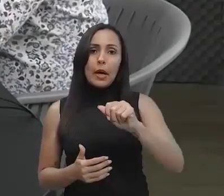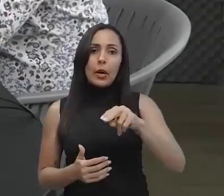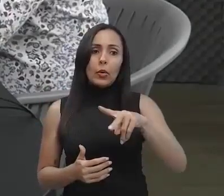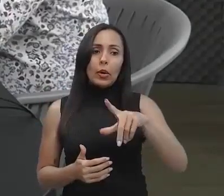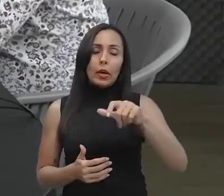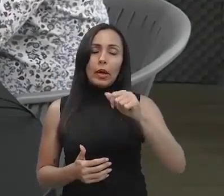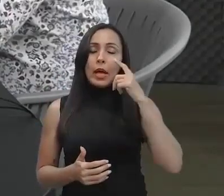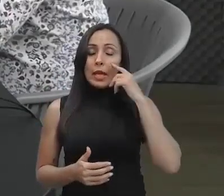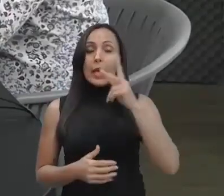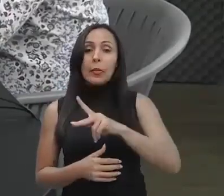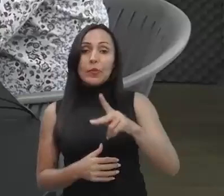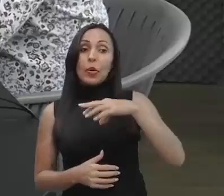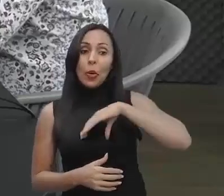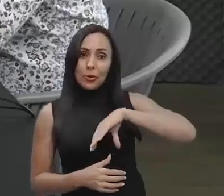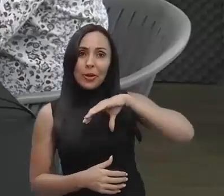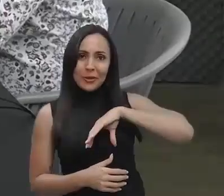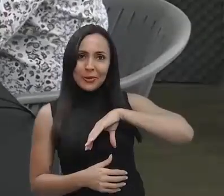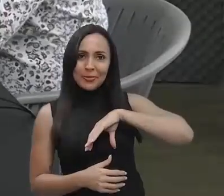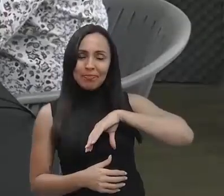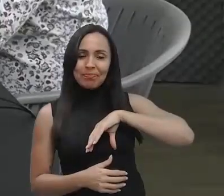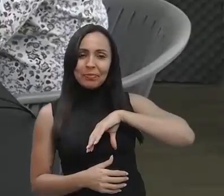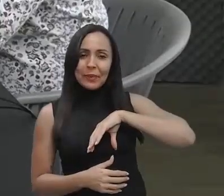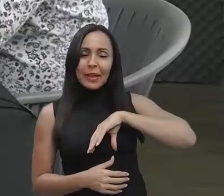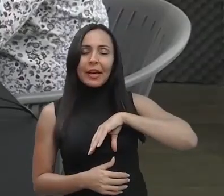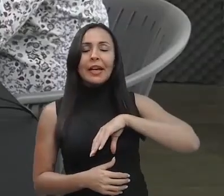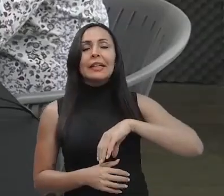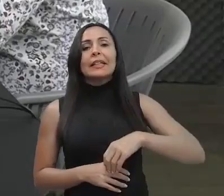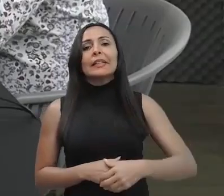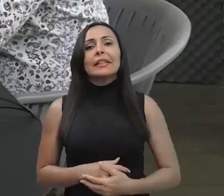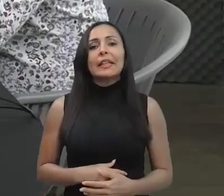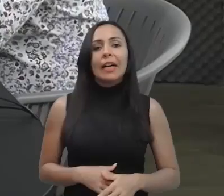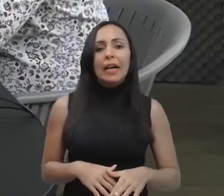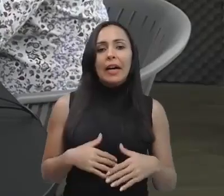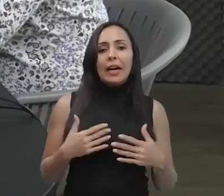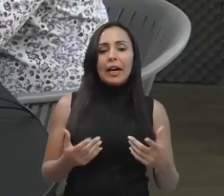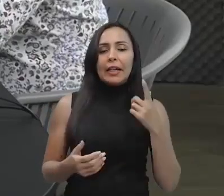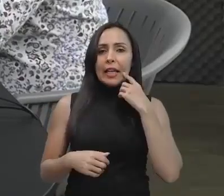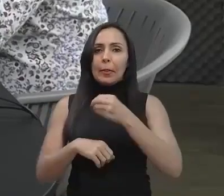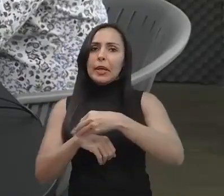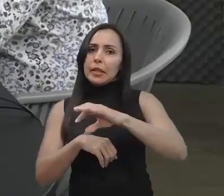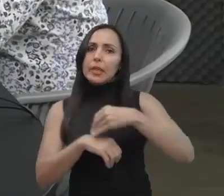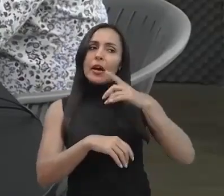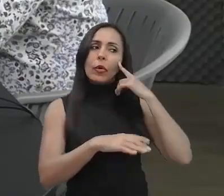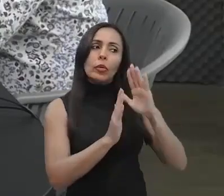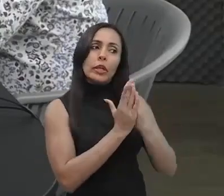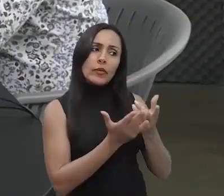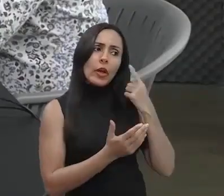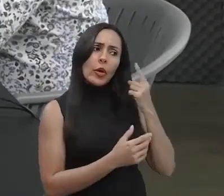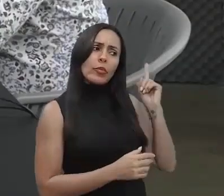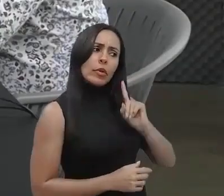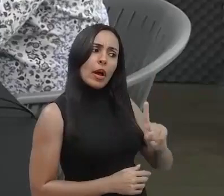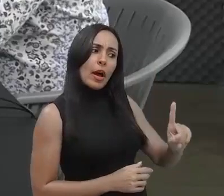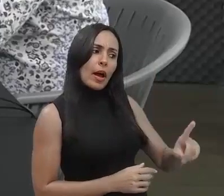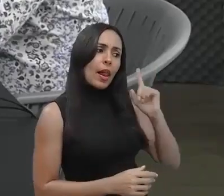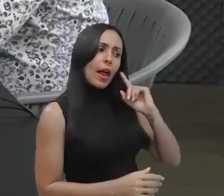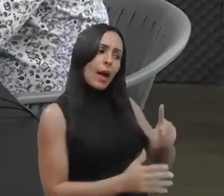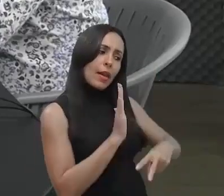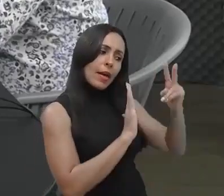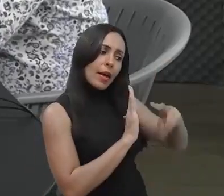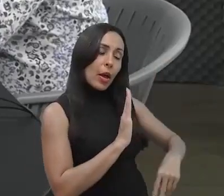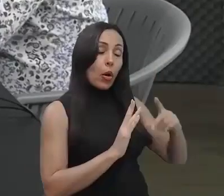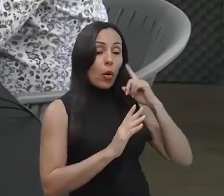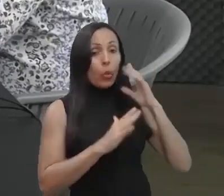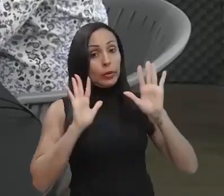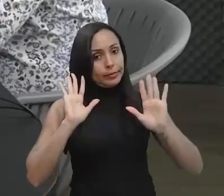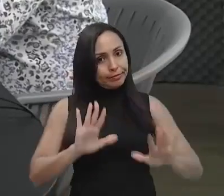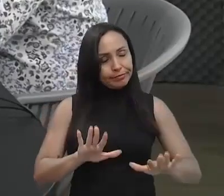professora de português na no epon E aí ela me indicava uns livrinhos eu ia lá ler e ela dizia para mim olha das duas